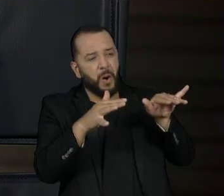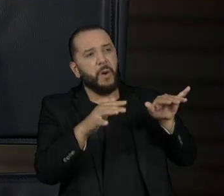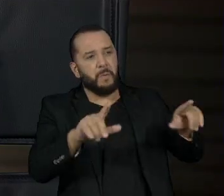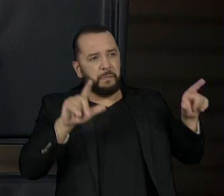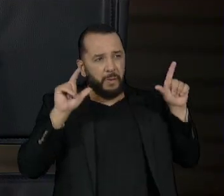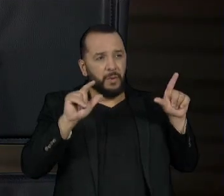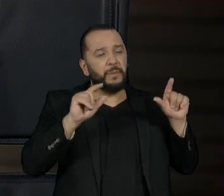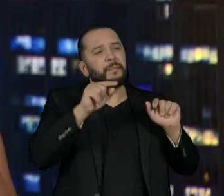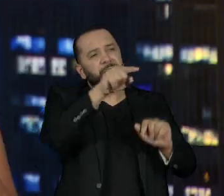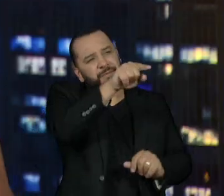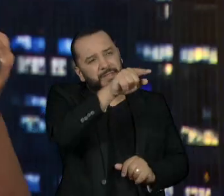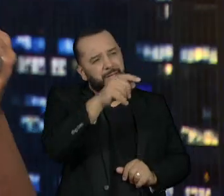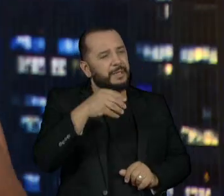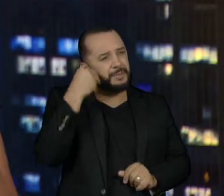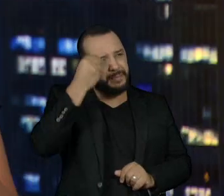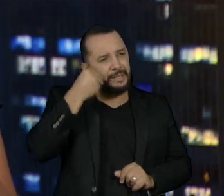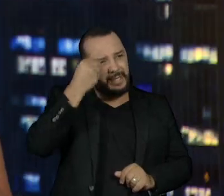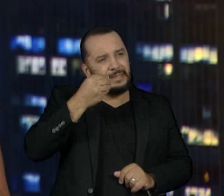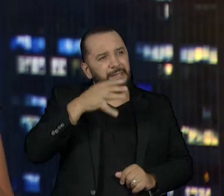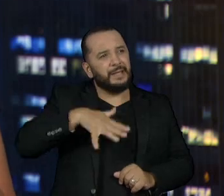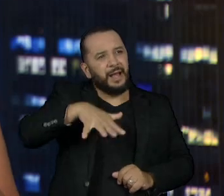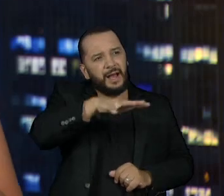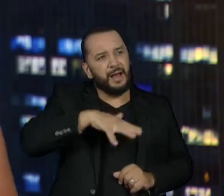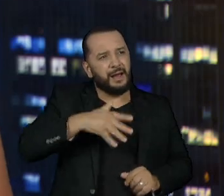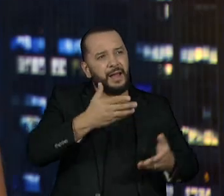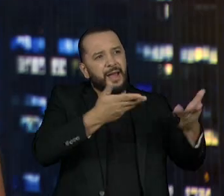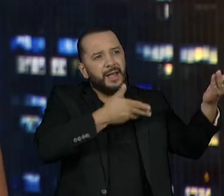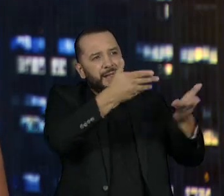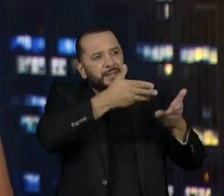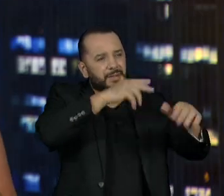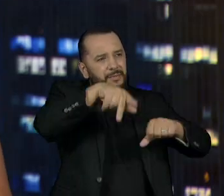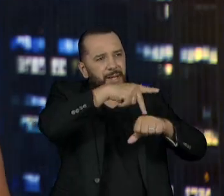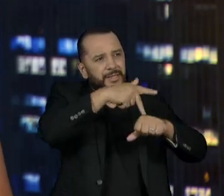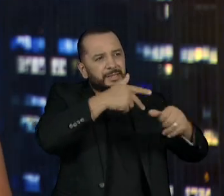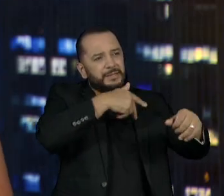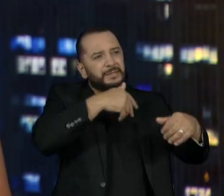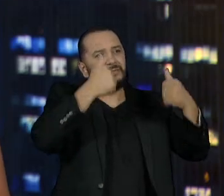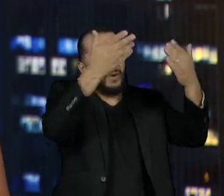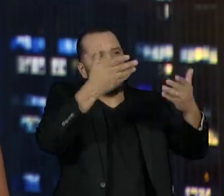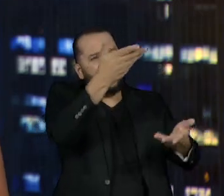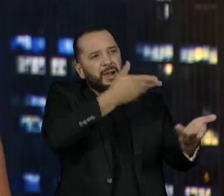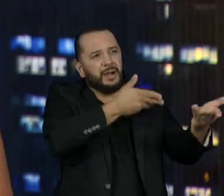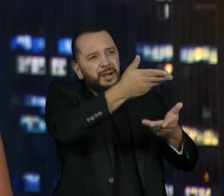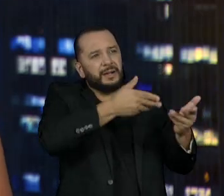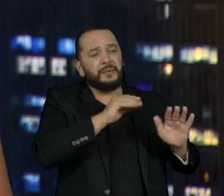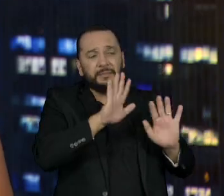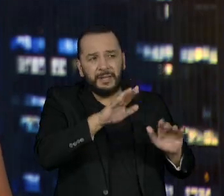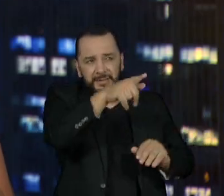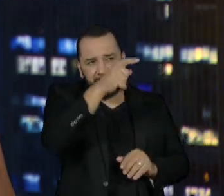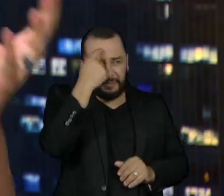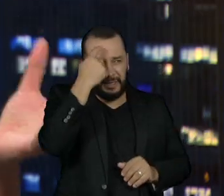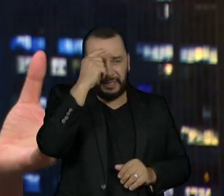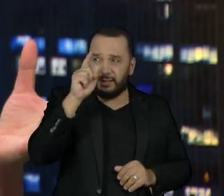relações internacionais, para saber se é possível fazermos aí uma comparação quando olhamos aí para as eleições nos Estados Unidos, o trumpismo.